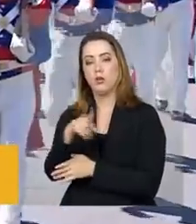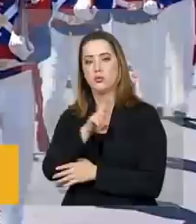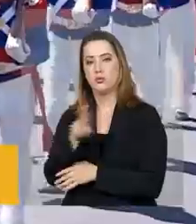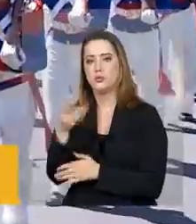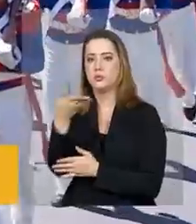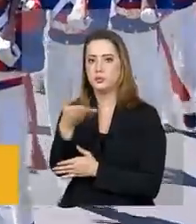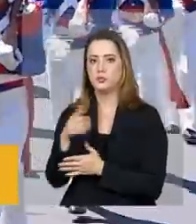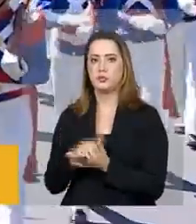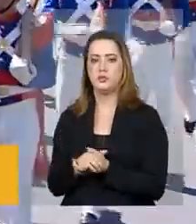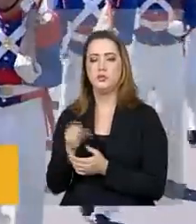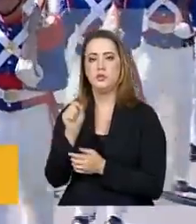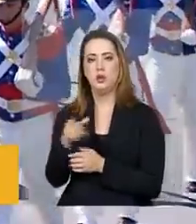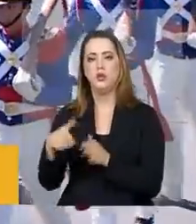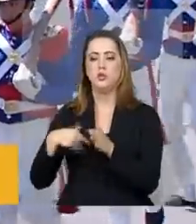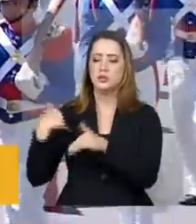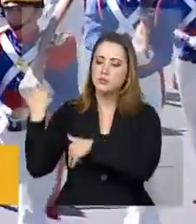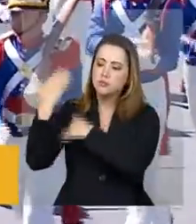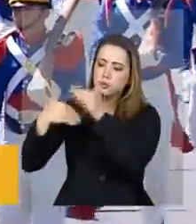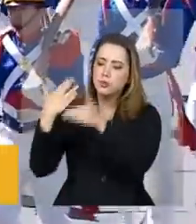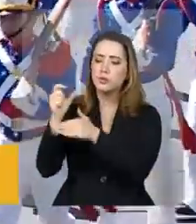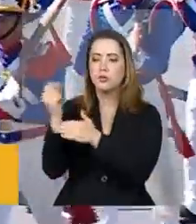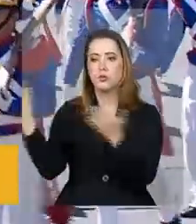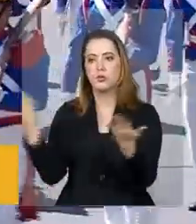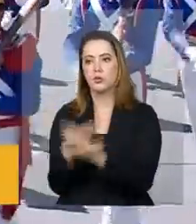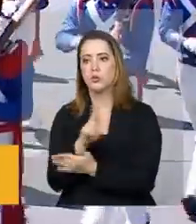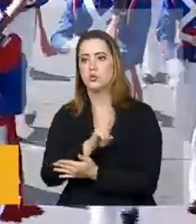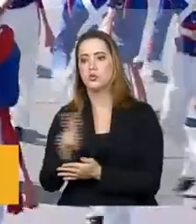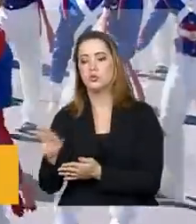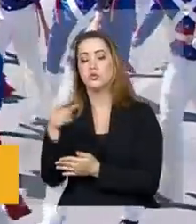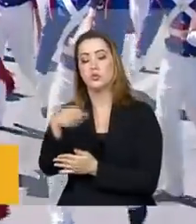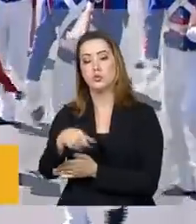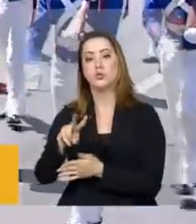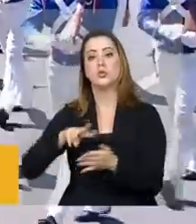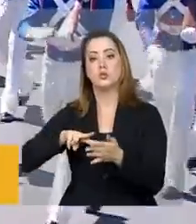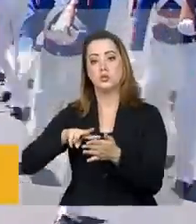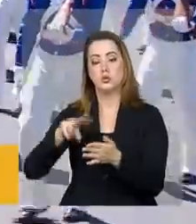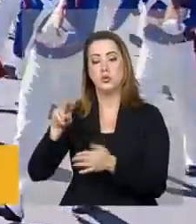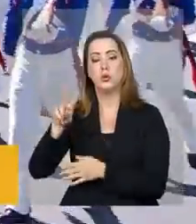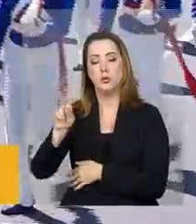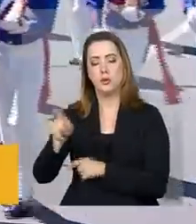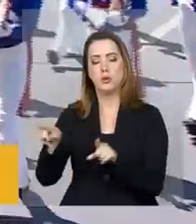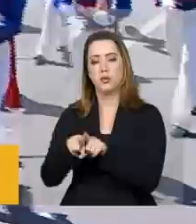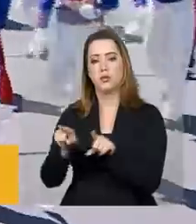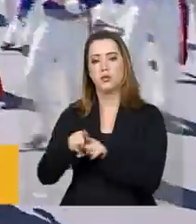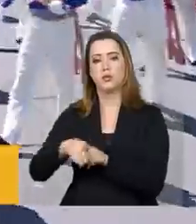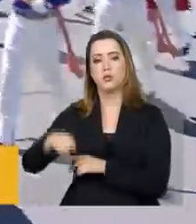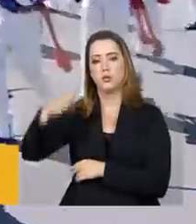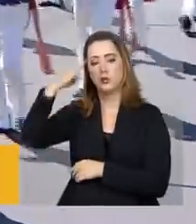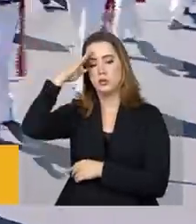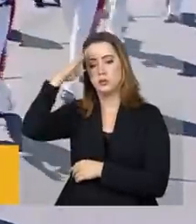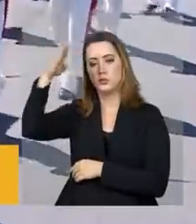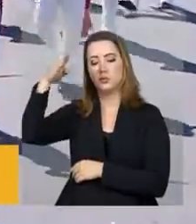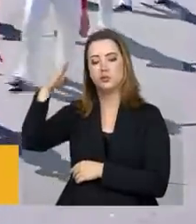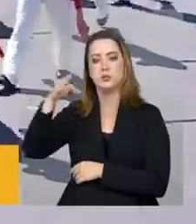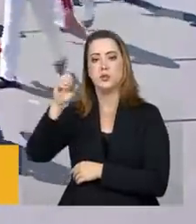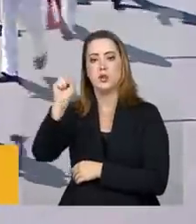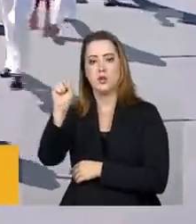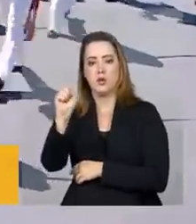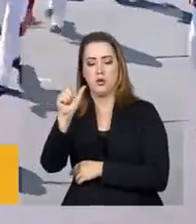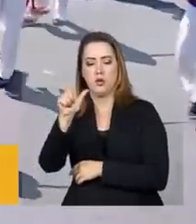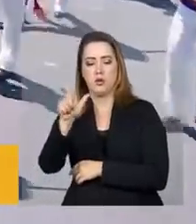as tradições, esse nome ficou também como denominação histórica para os soldados do Batalhão da Guarda